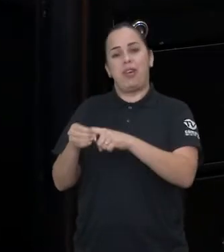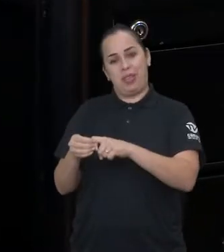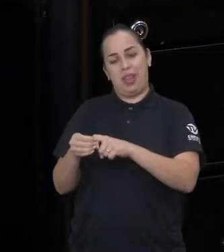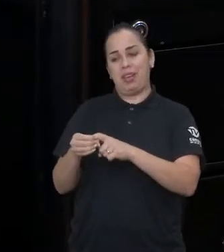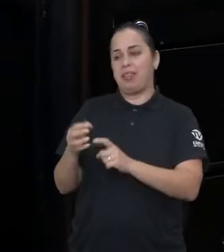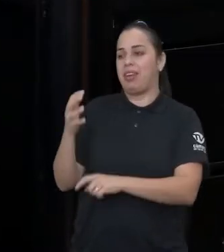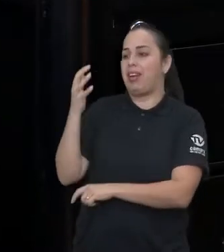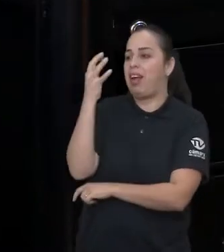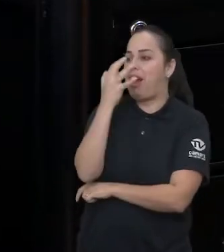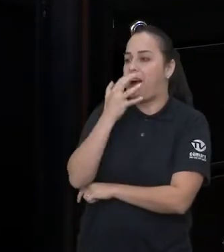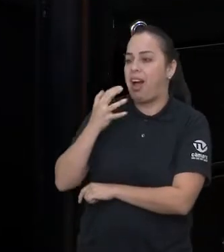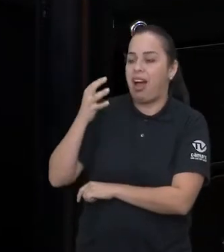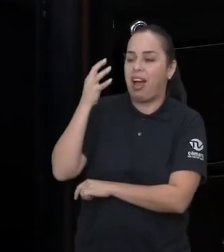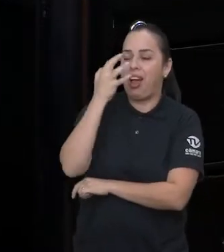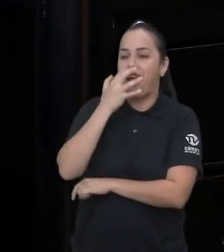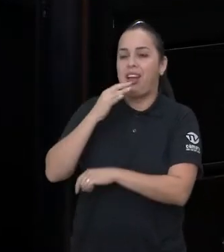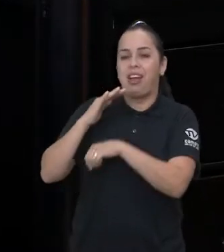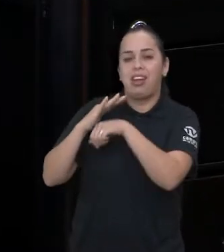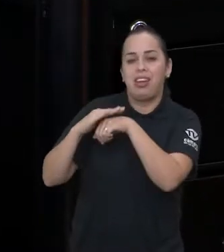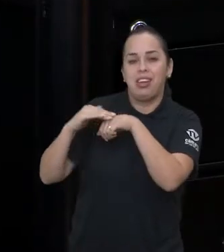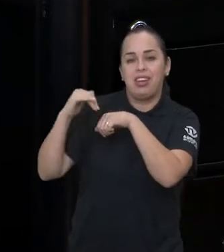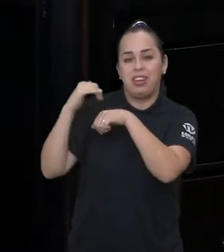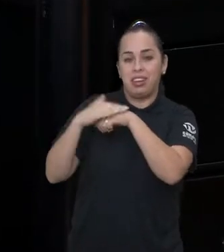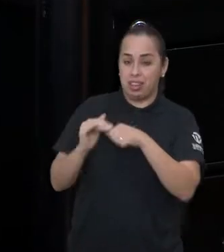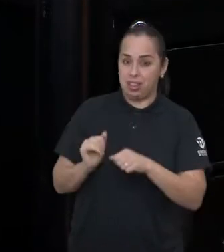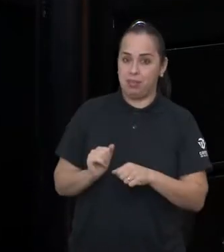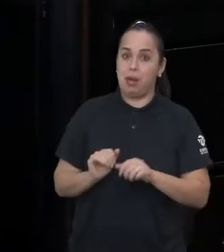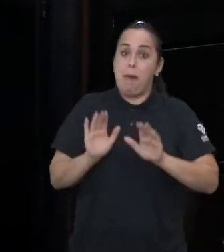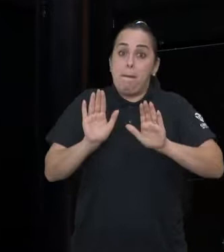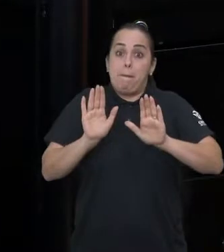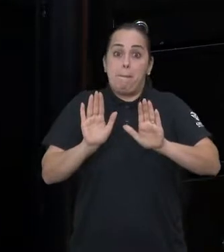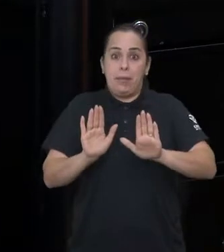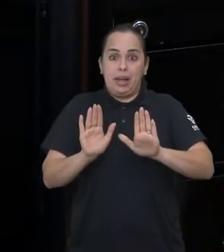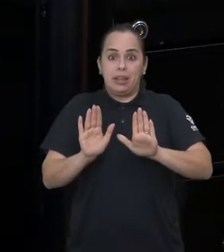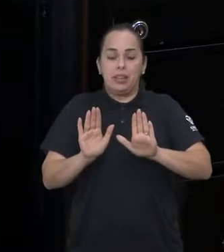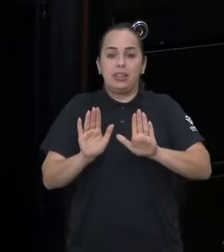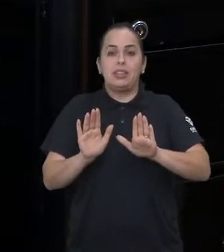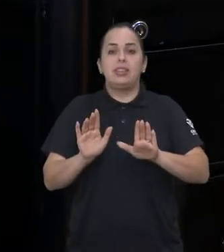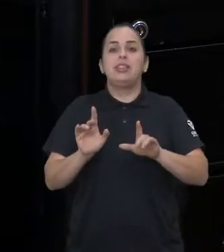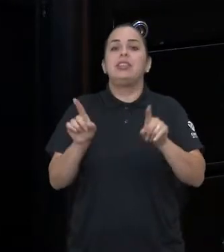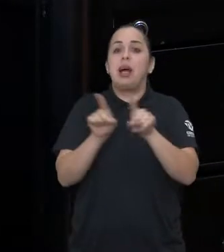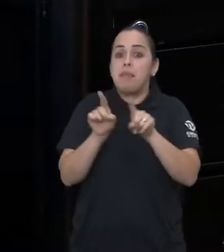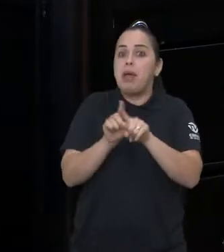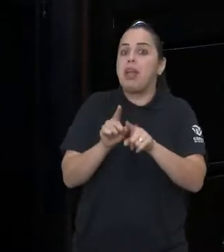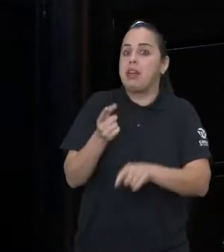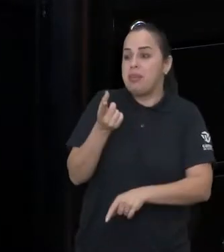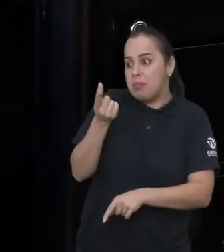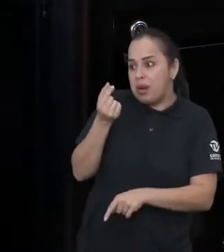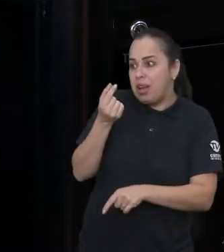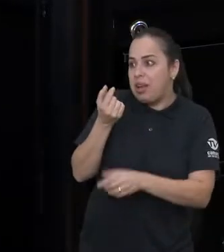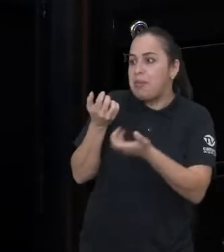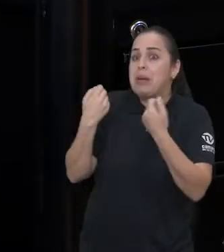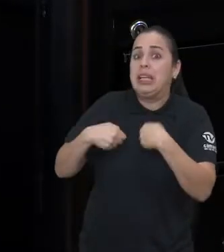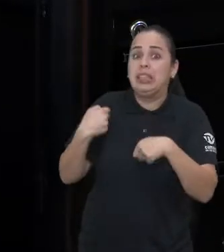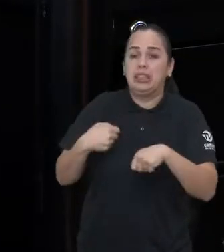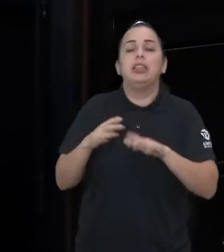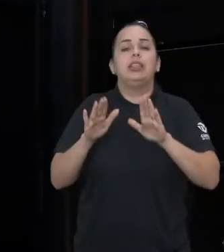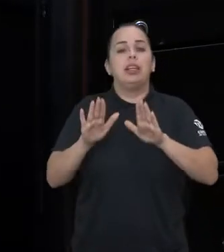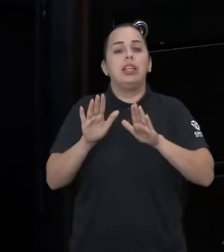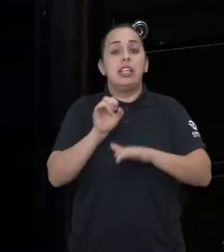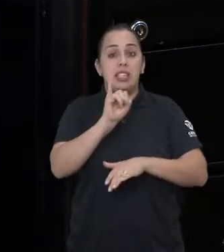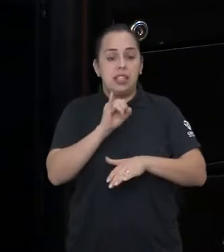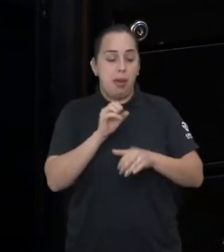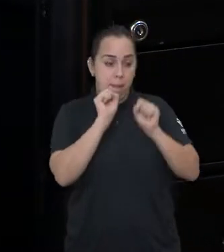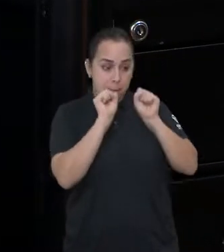por conta tanto né do Encantamento da questão afetiva que está envolvido ali mas também pela questão financeira